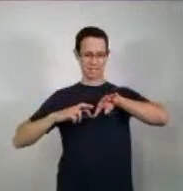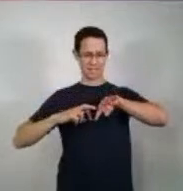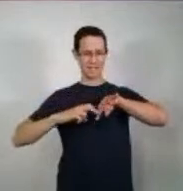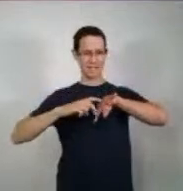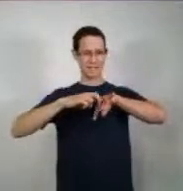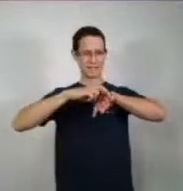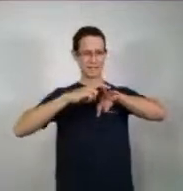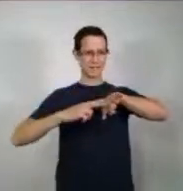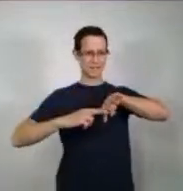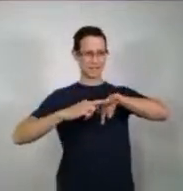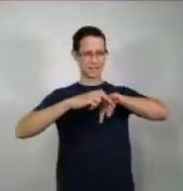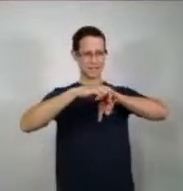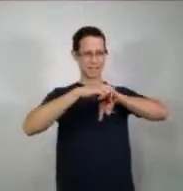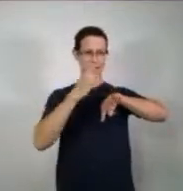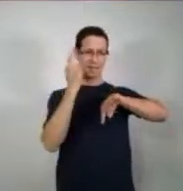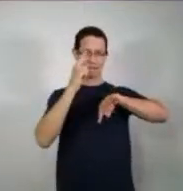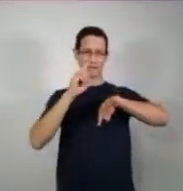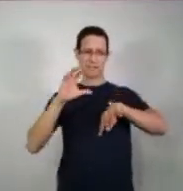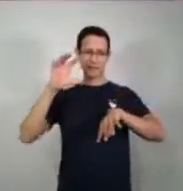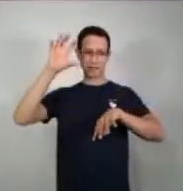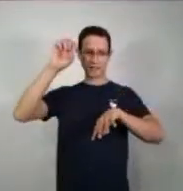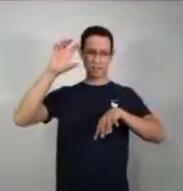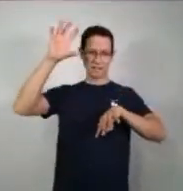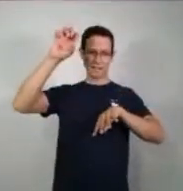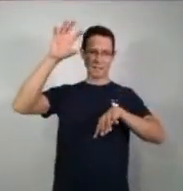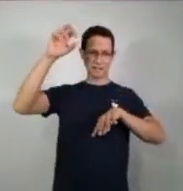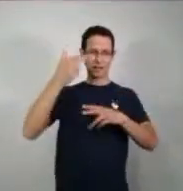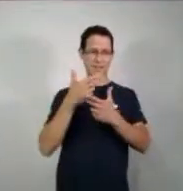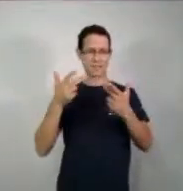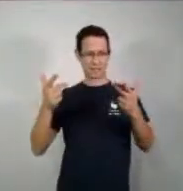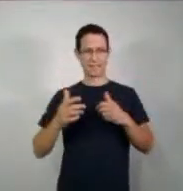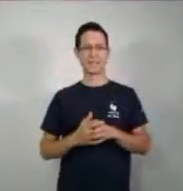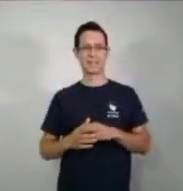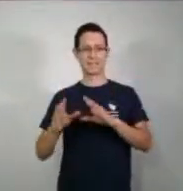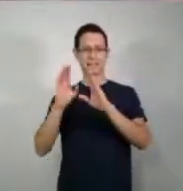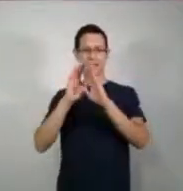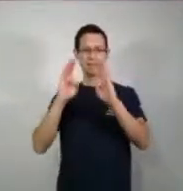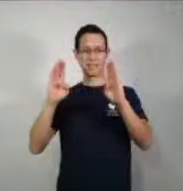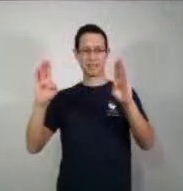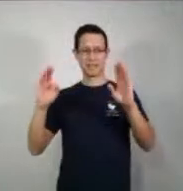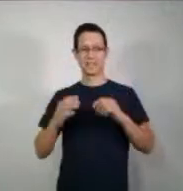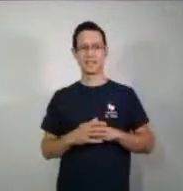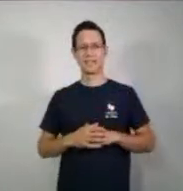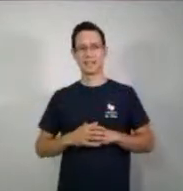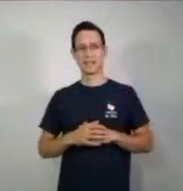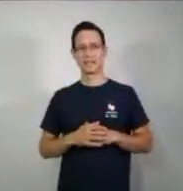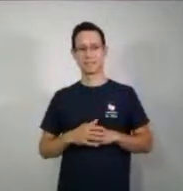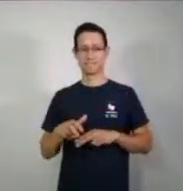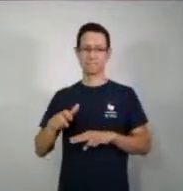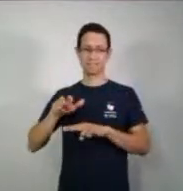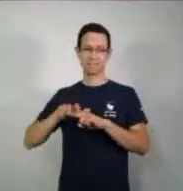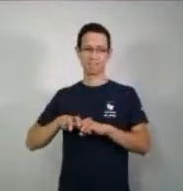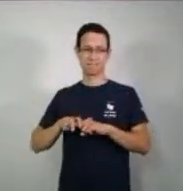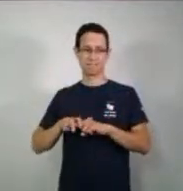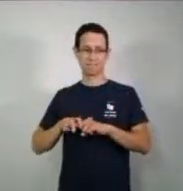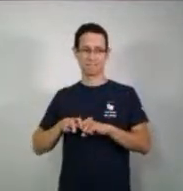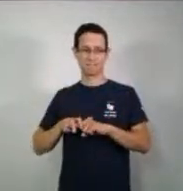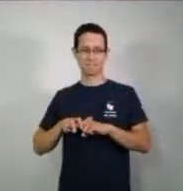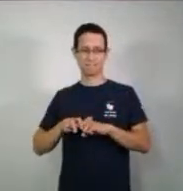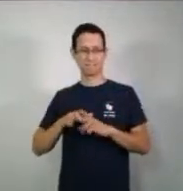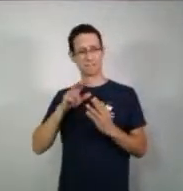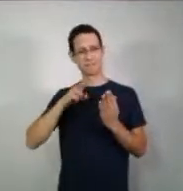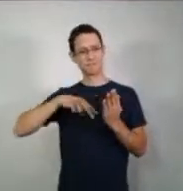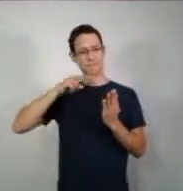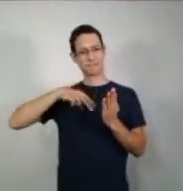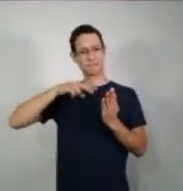para conseguir alcançar as distâncias mais altas, e ele ficava ali sentado lendo. Então foi ali que